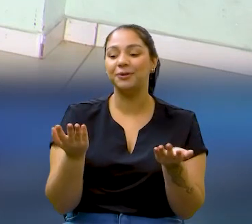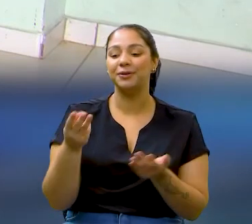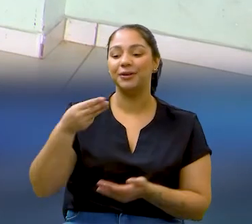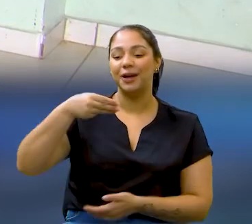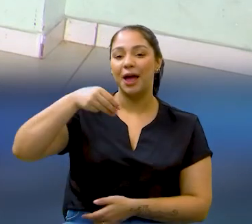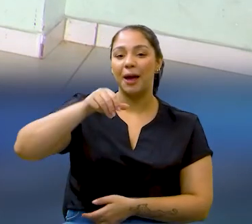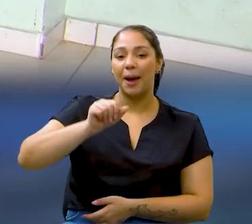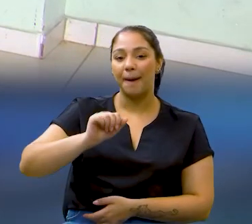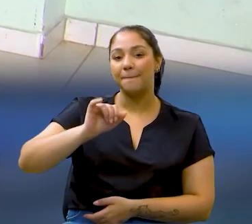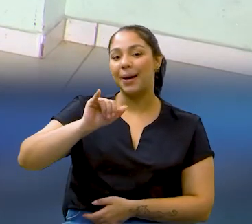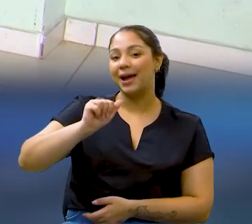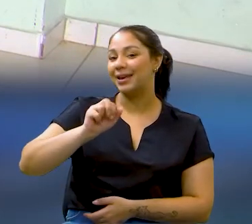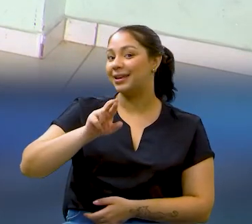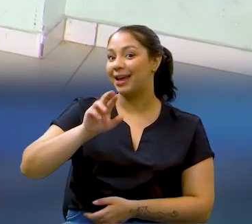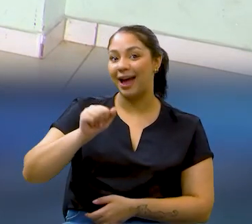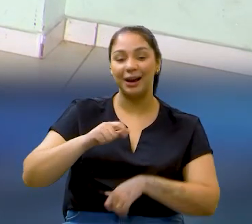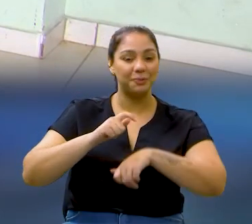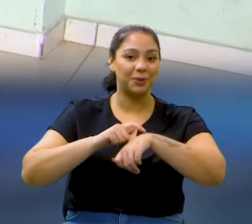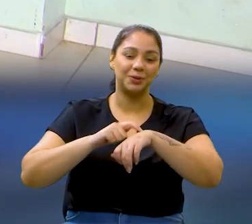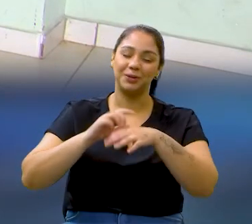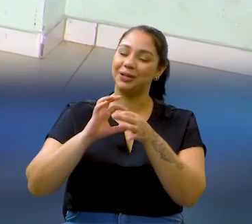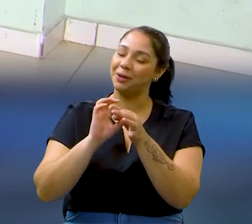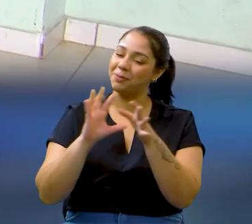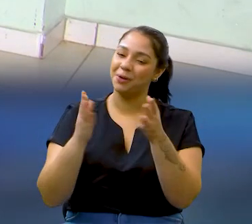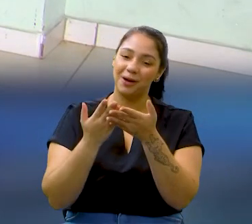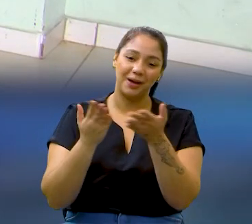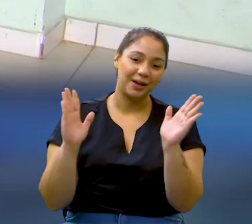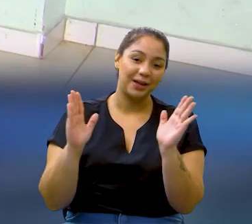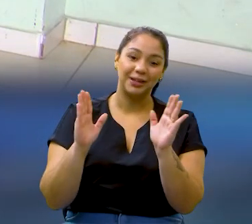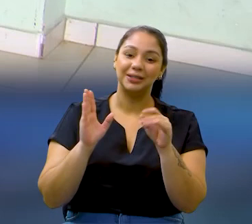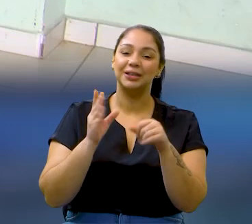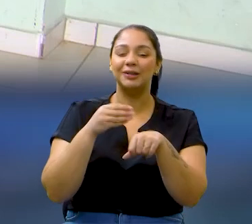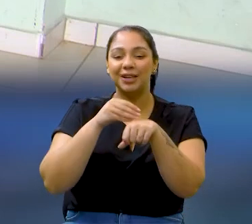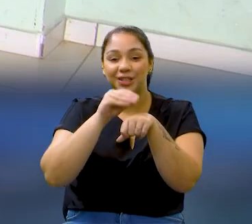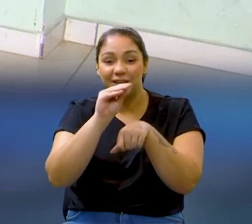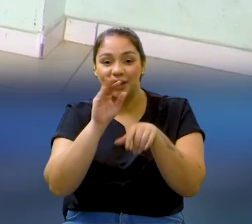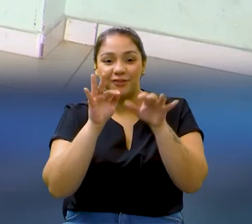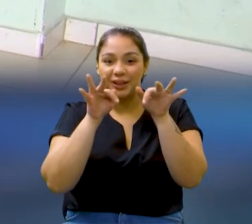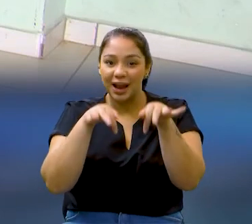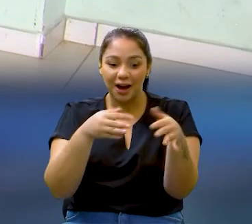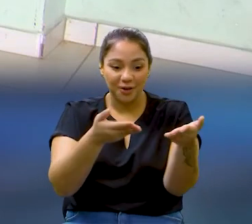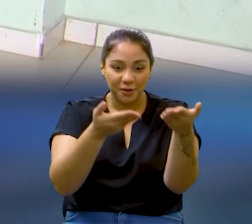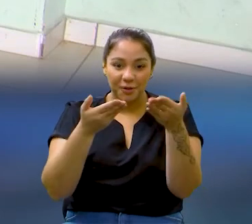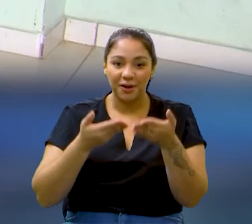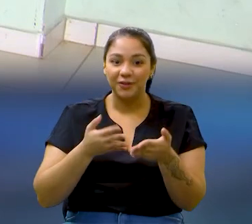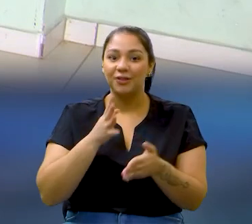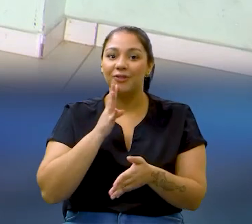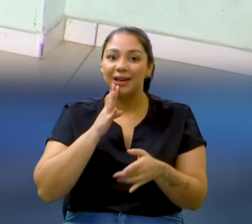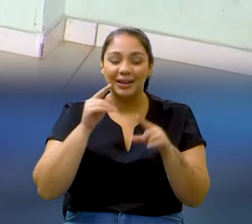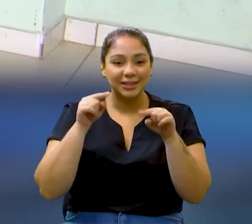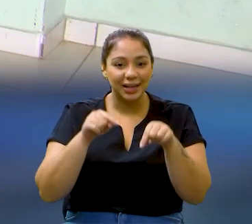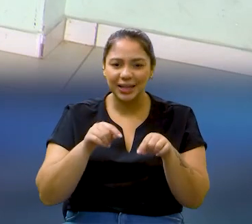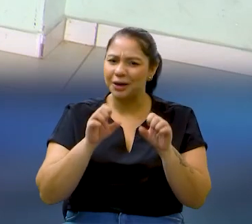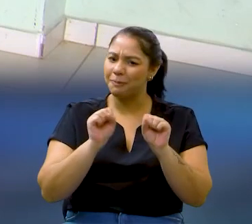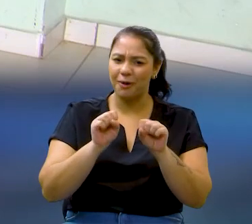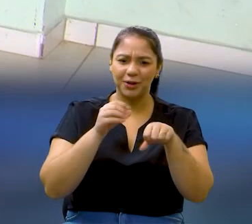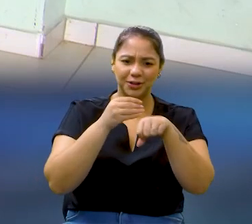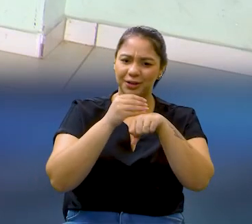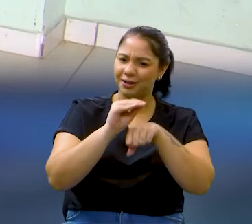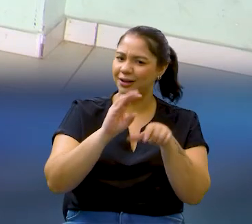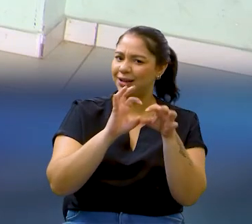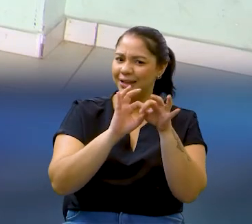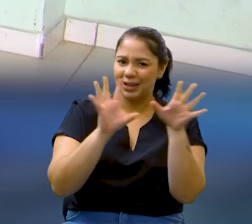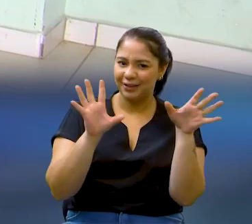Maiara, obrigada pelo seu tempo, por dividir a sua história. Se você quiser deixar algum recadinho para as pessoas virem conhecer o Semente